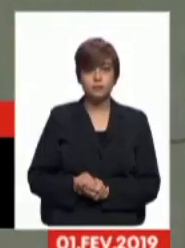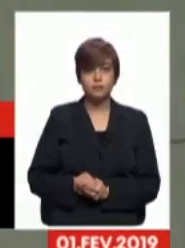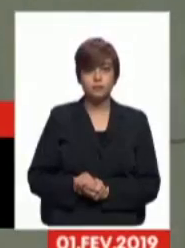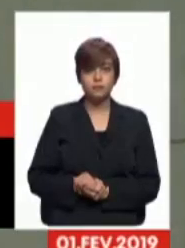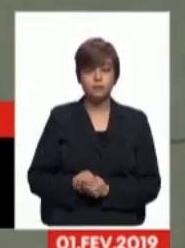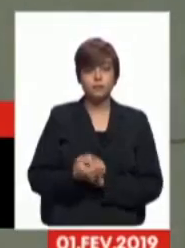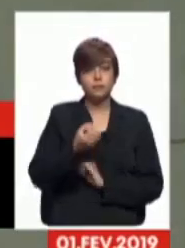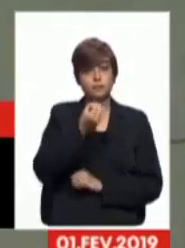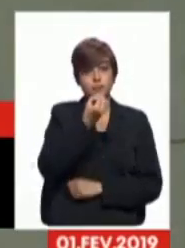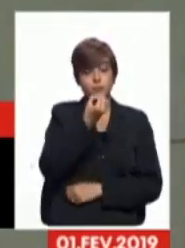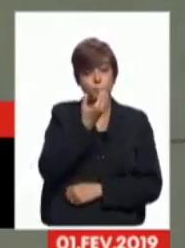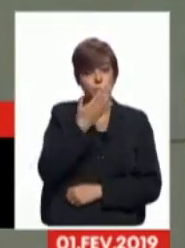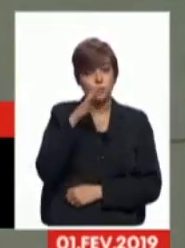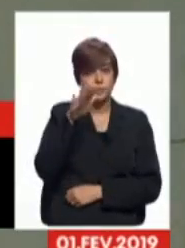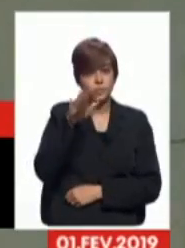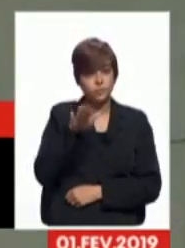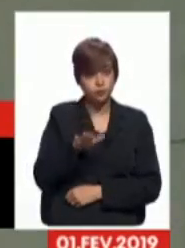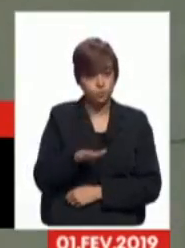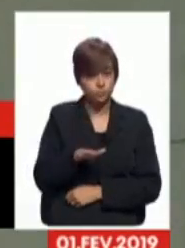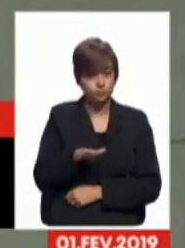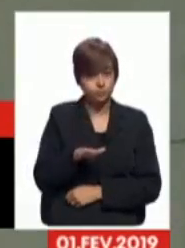Boa tarde.